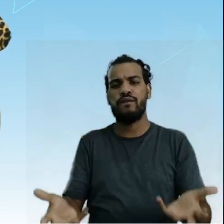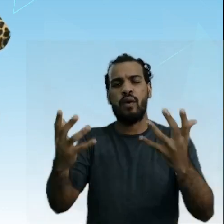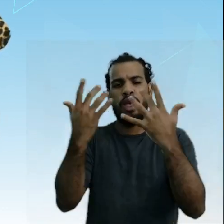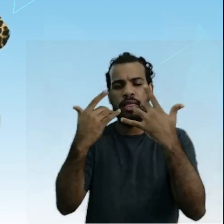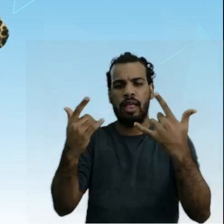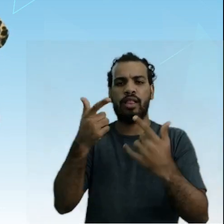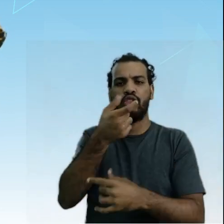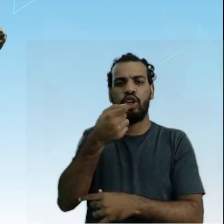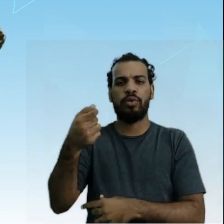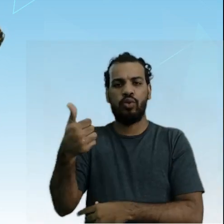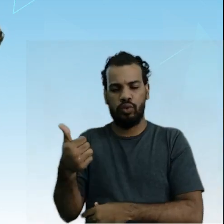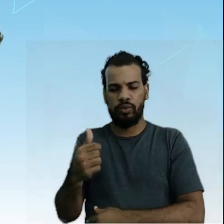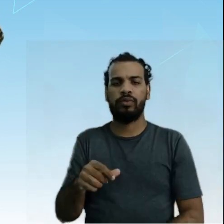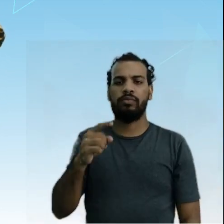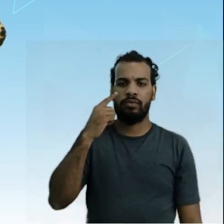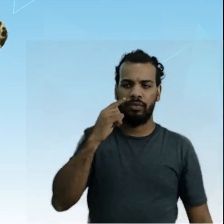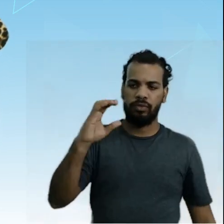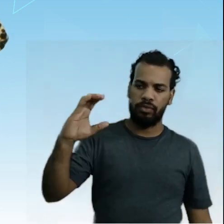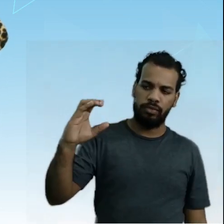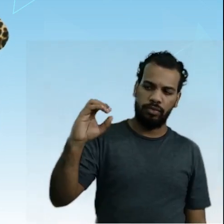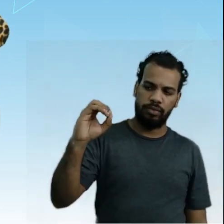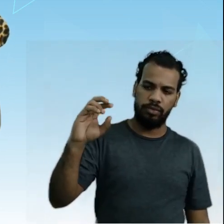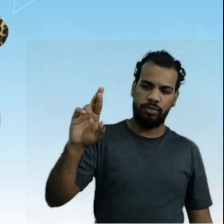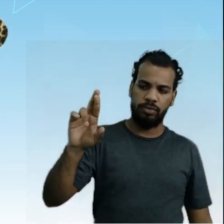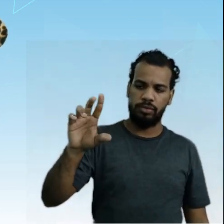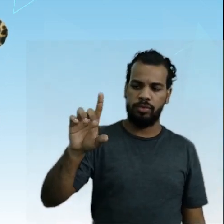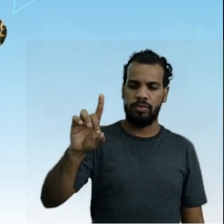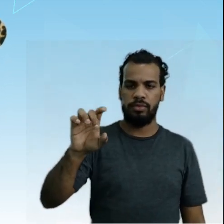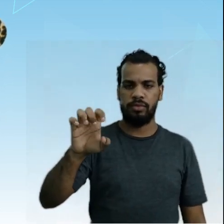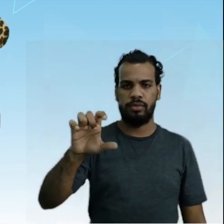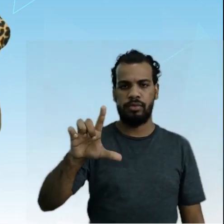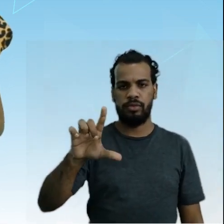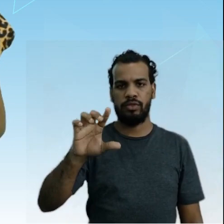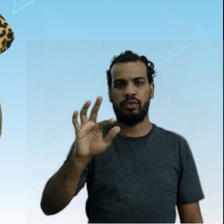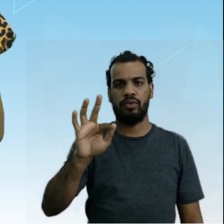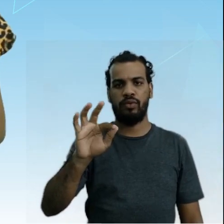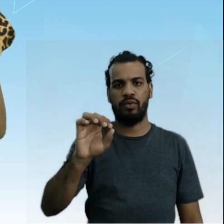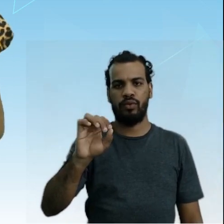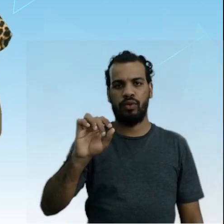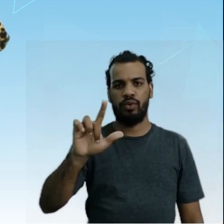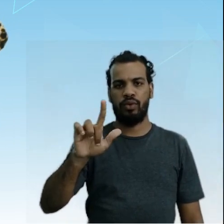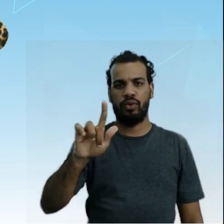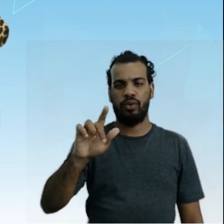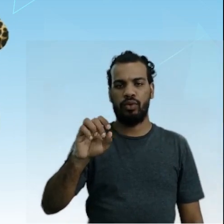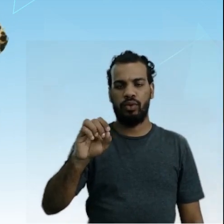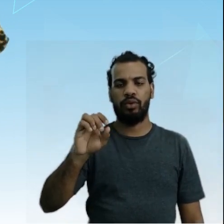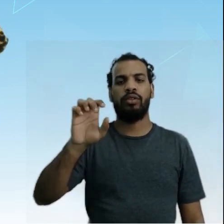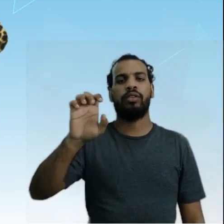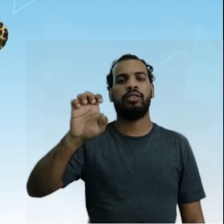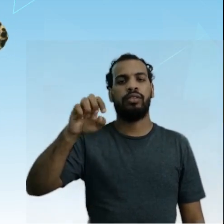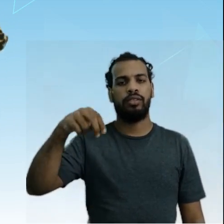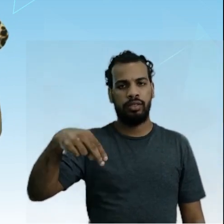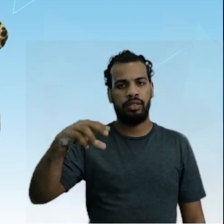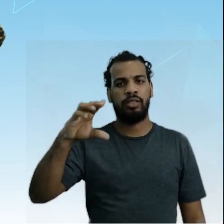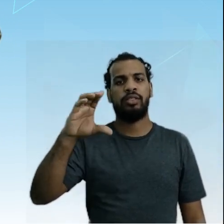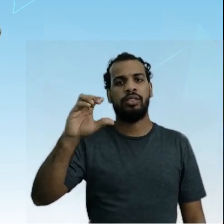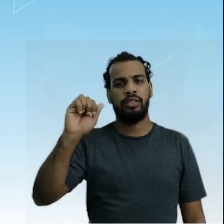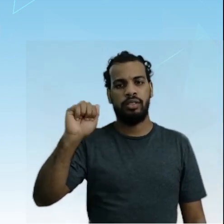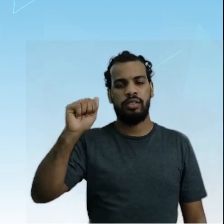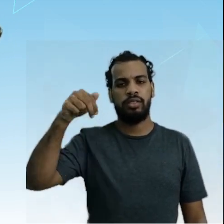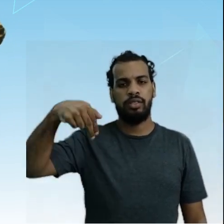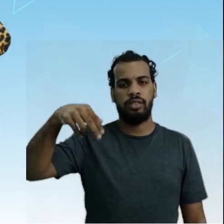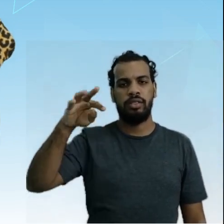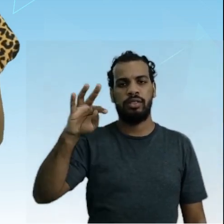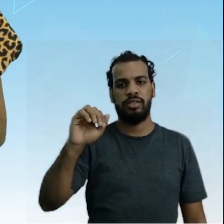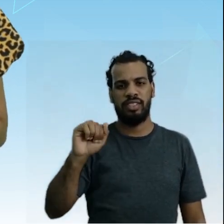em 2001. Vocês podem achar em qualquer plataforma de música. Olha, eu digo a vocês, vocês não vão se